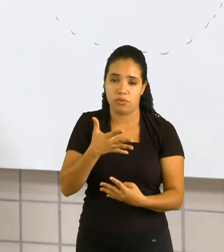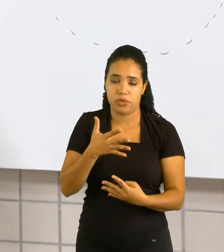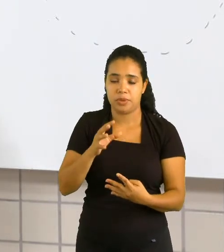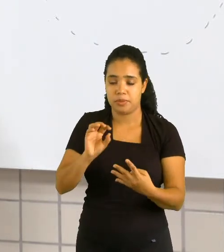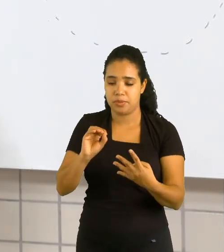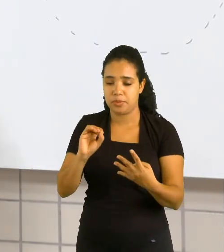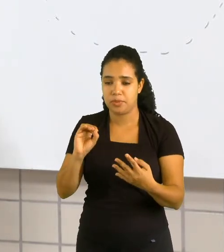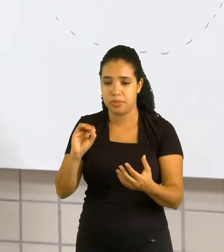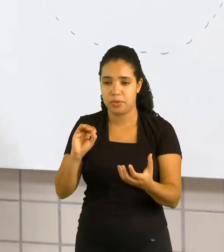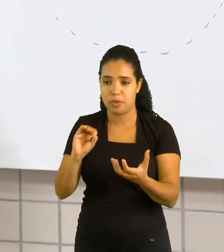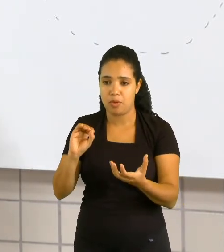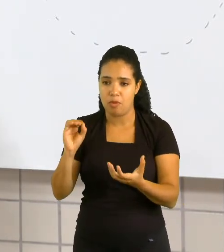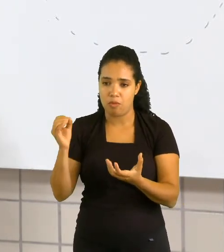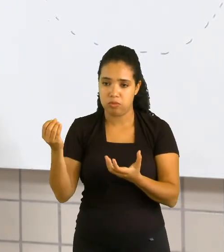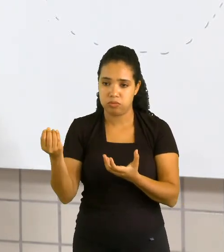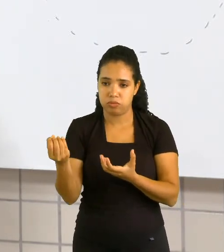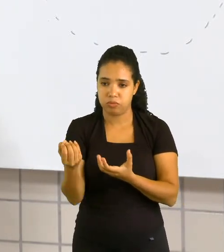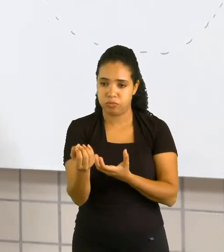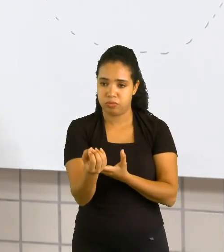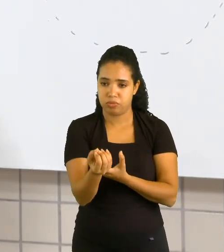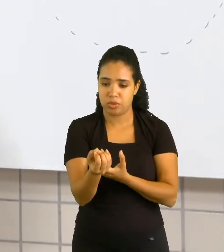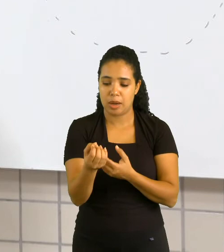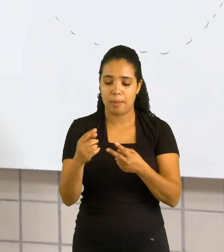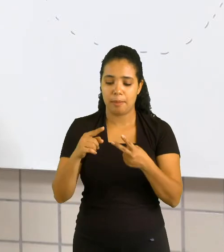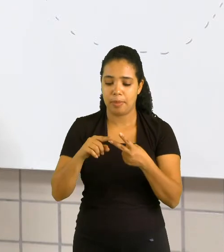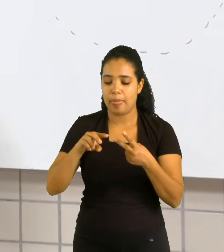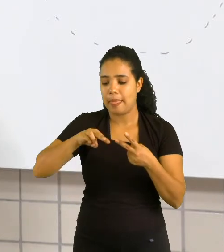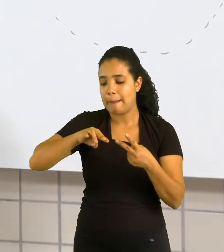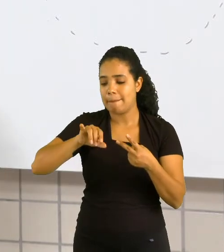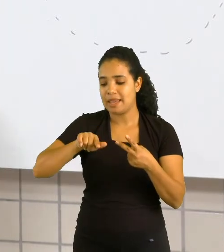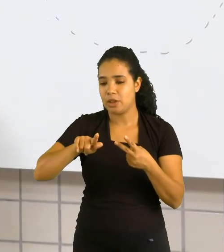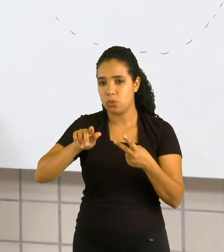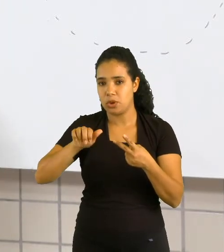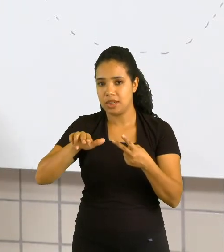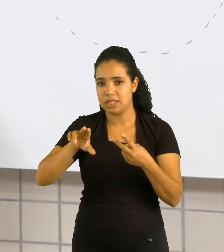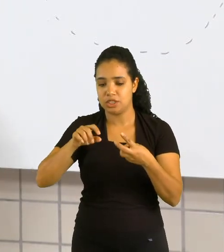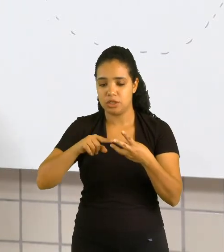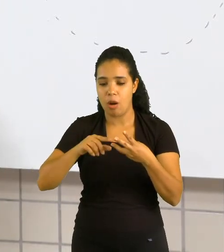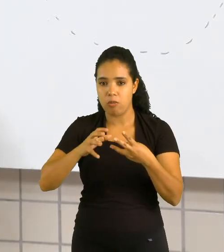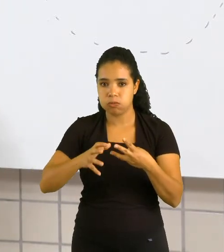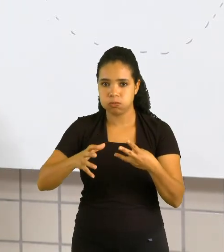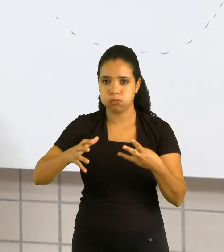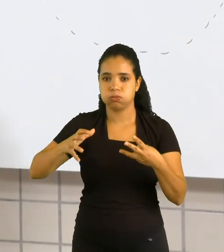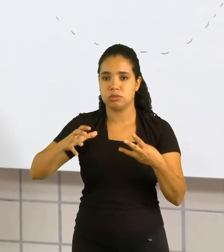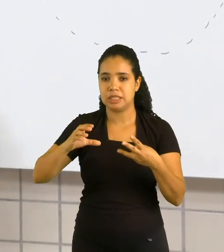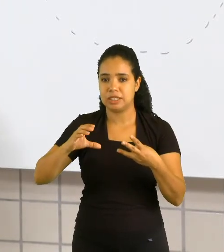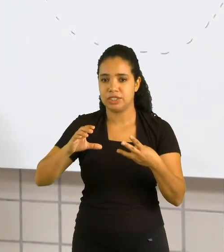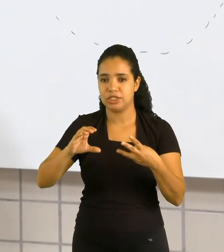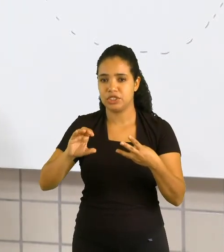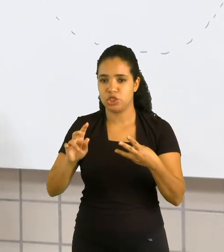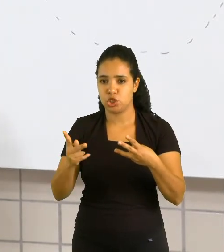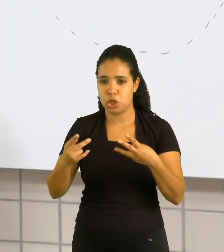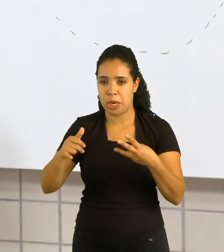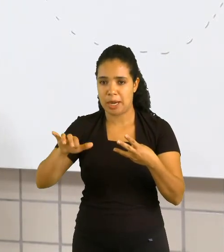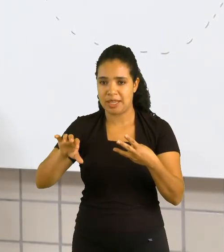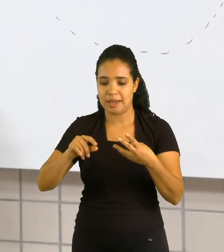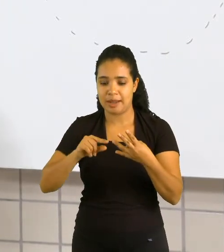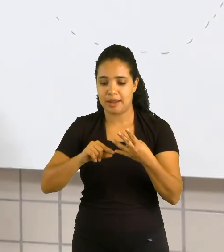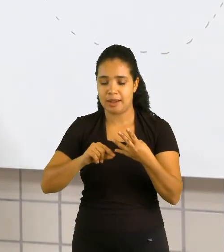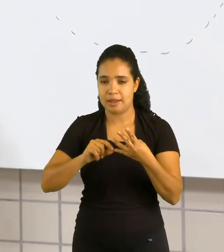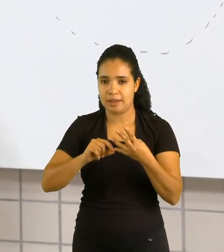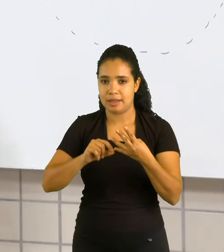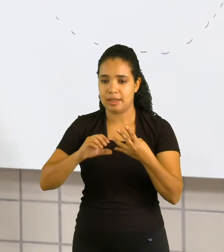seguinte, de minguante, a terceira, cheia, e a quarta, crescente, até que ela termine